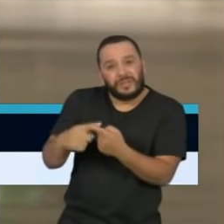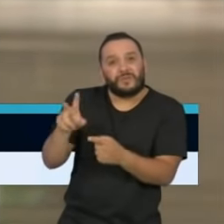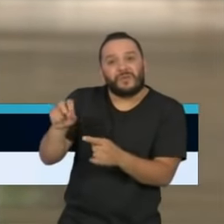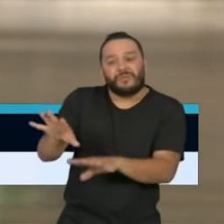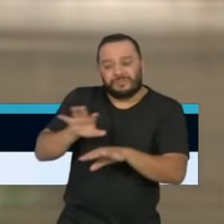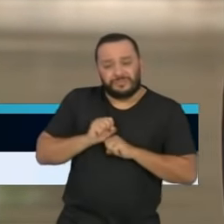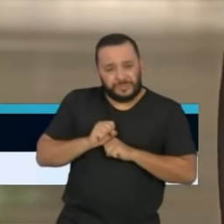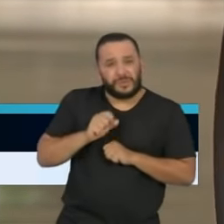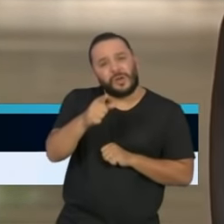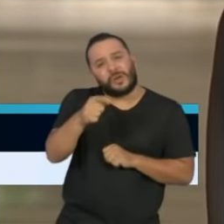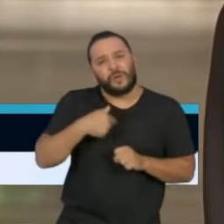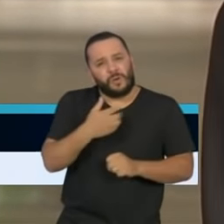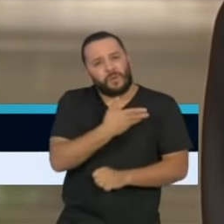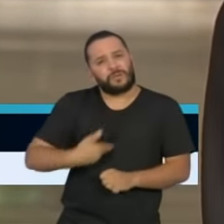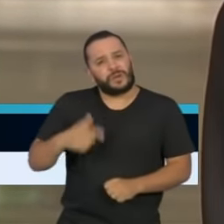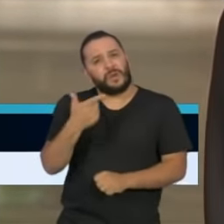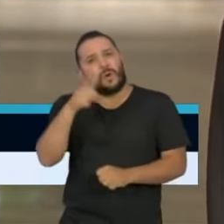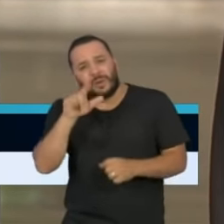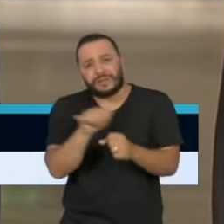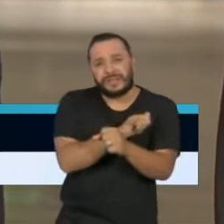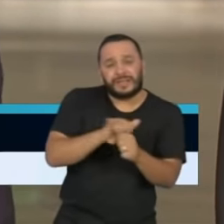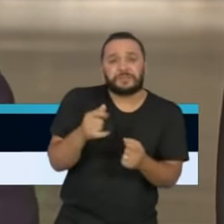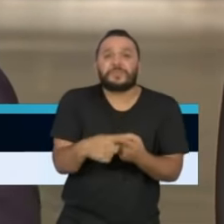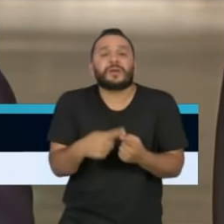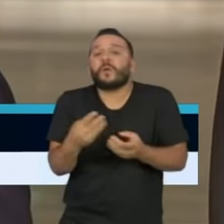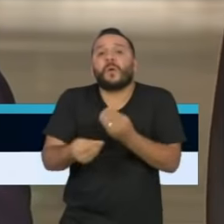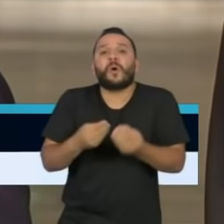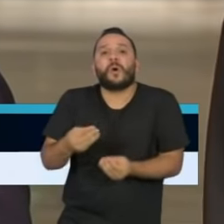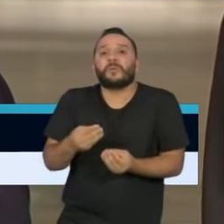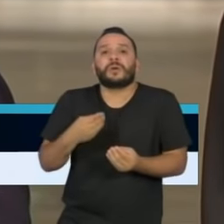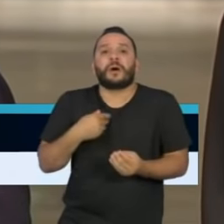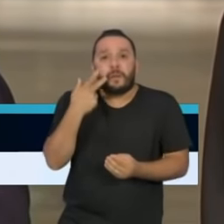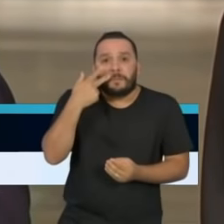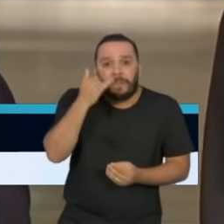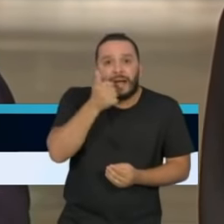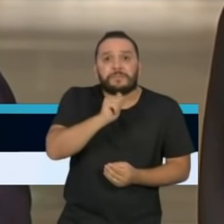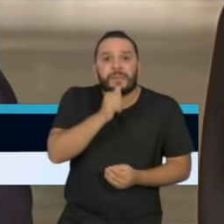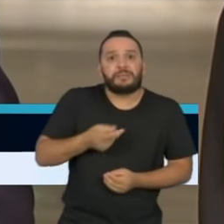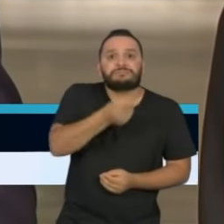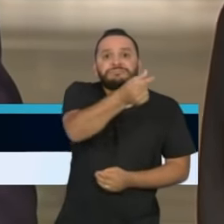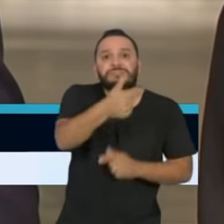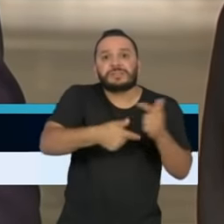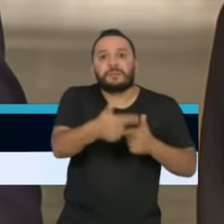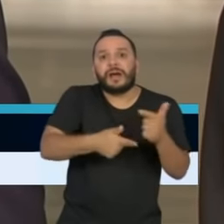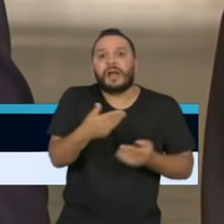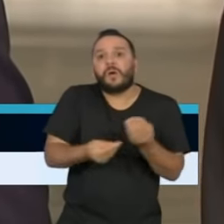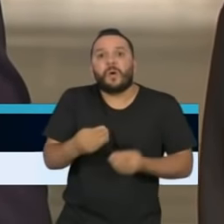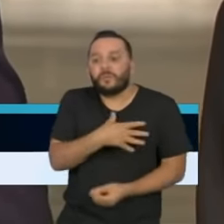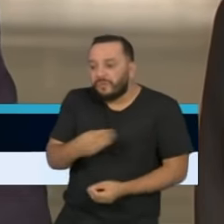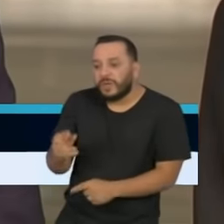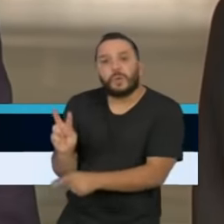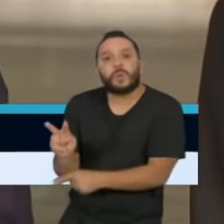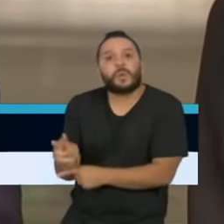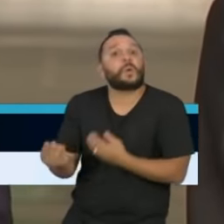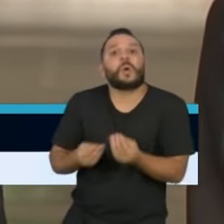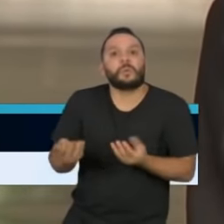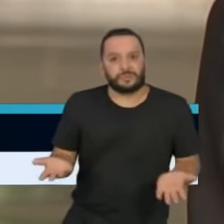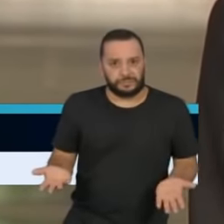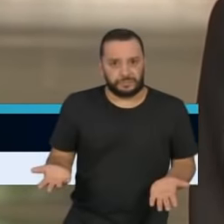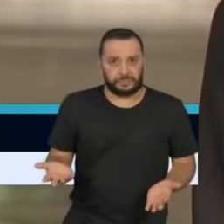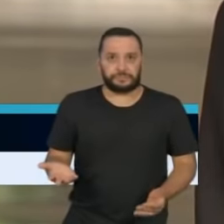outra solução para essas pessoas que não têm com quem deixar os filhos durante esse período de cancelamento das aulas.